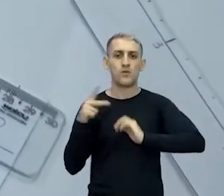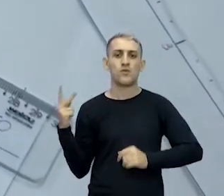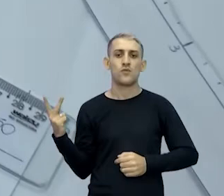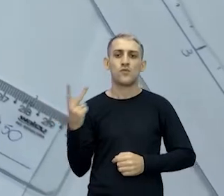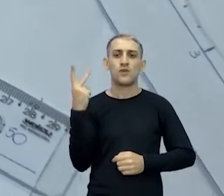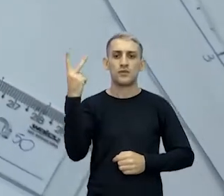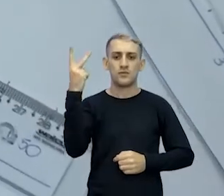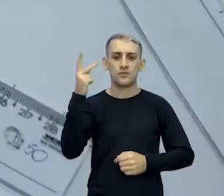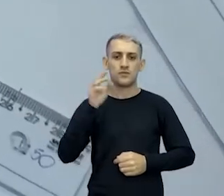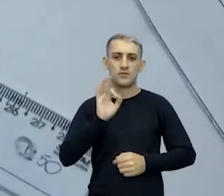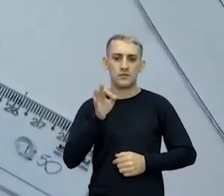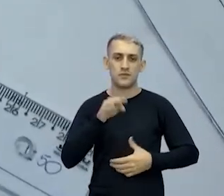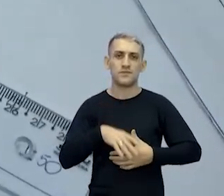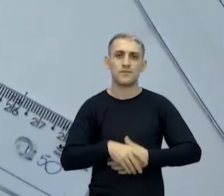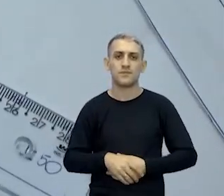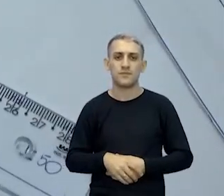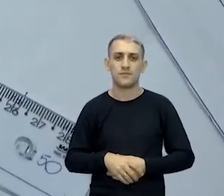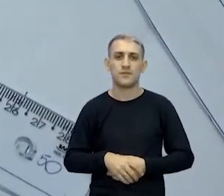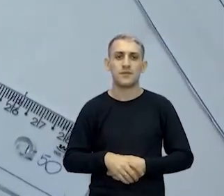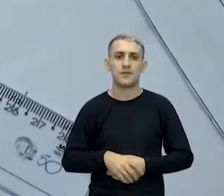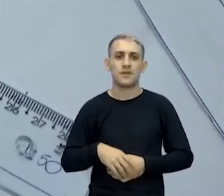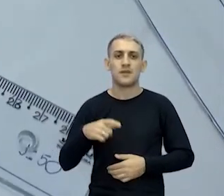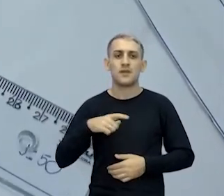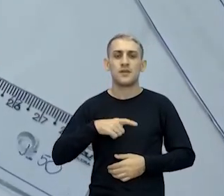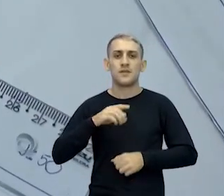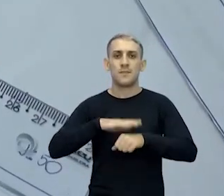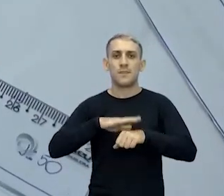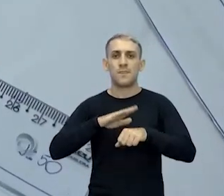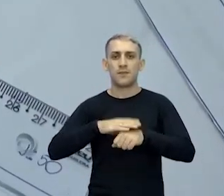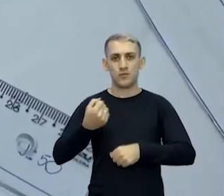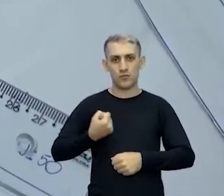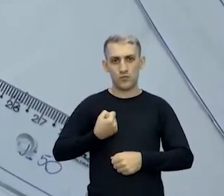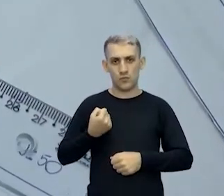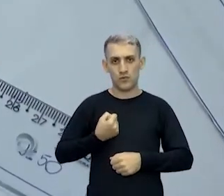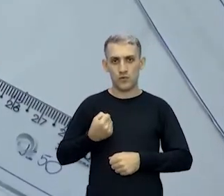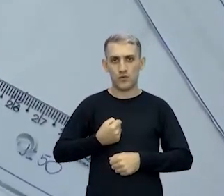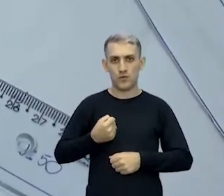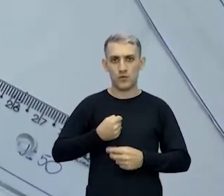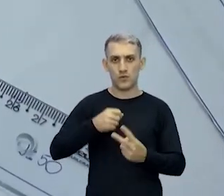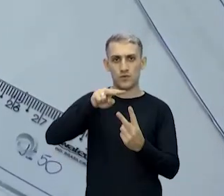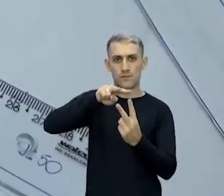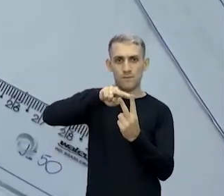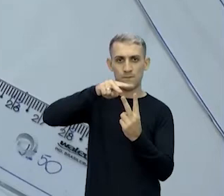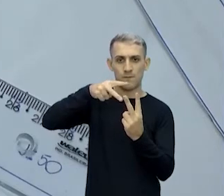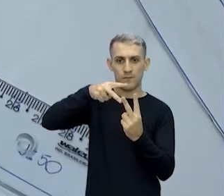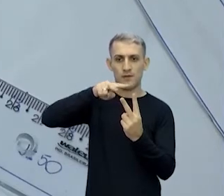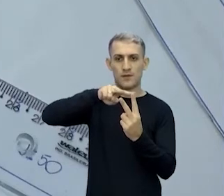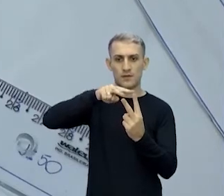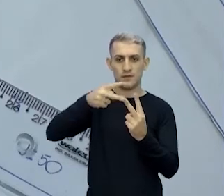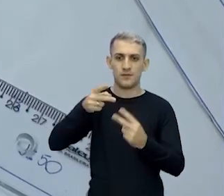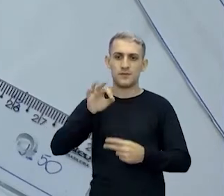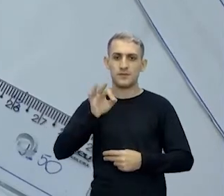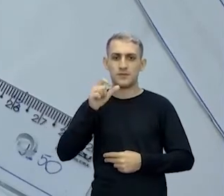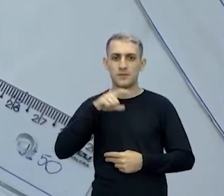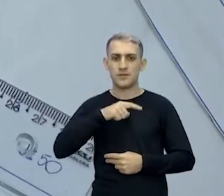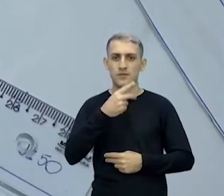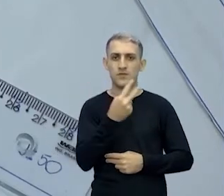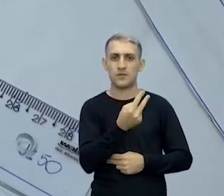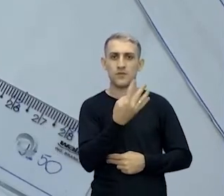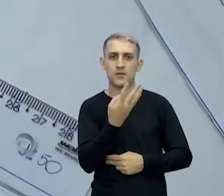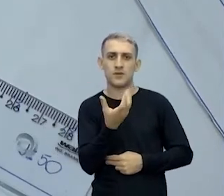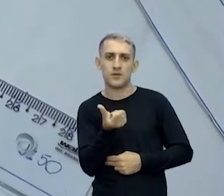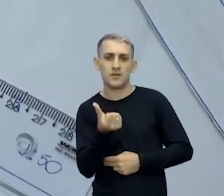os valores aqui. Então, basicamente, eu marquei os números pares, né? Então, ó, o 2, o 4, o 6, o